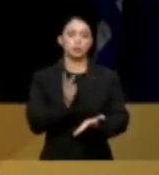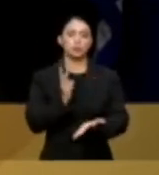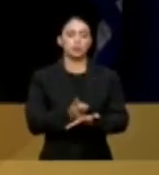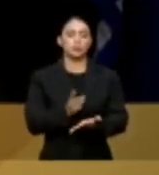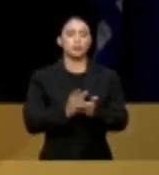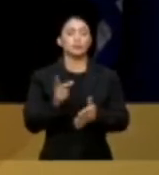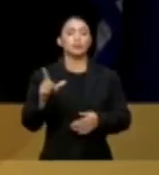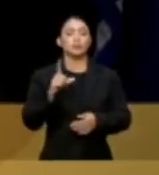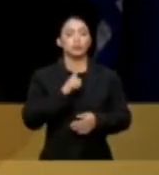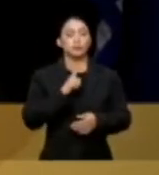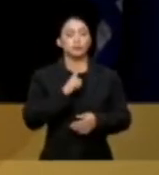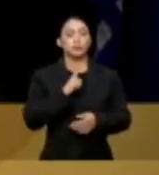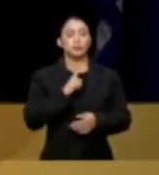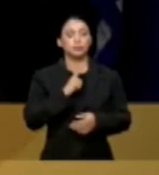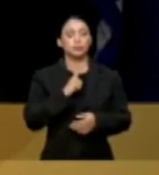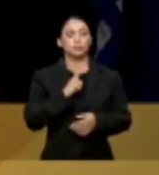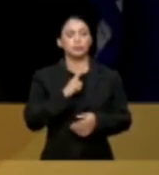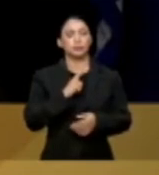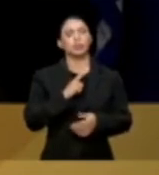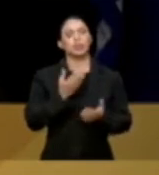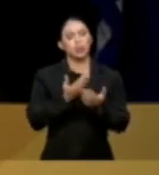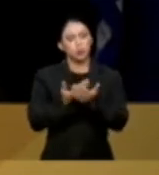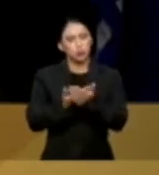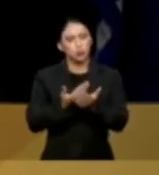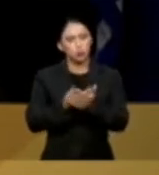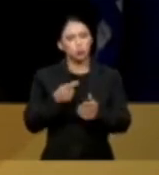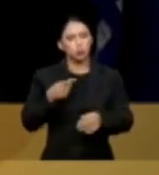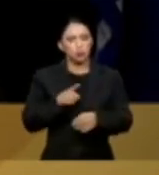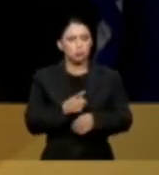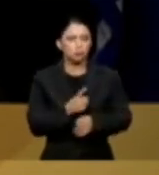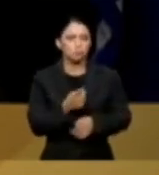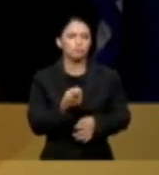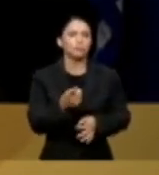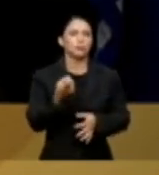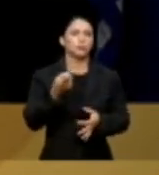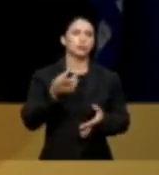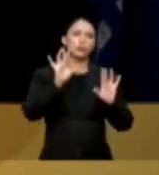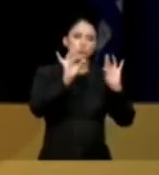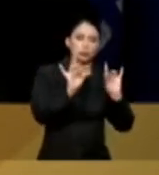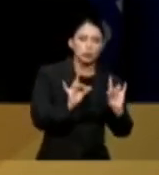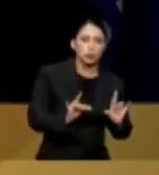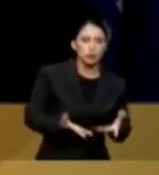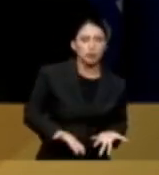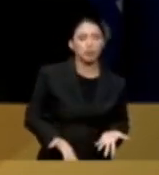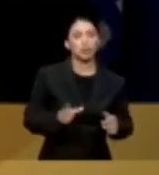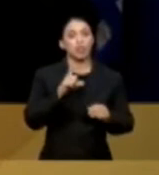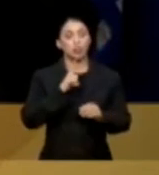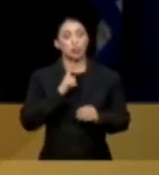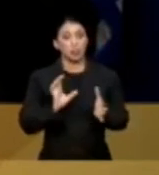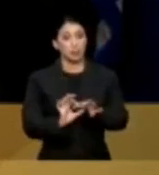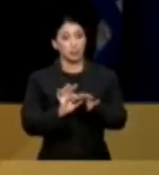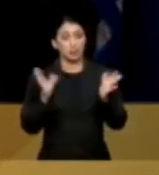aqueles que têm estudos mais aprofundados acerca da filosofia pós-moderna. A liberdade de crença